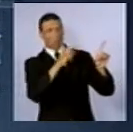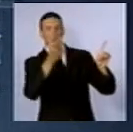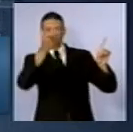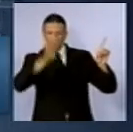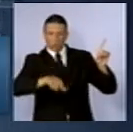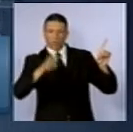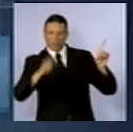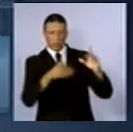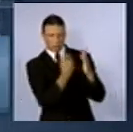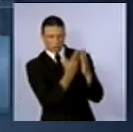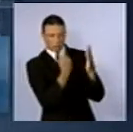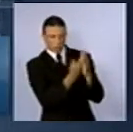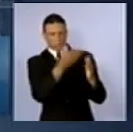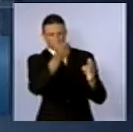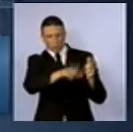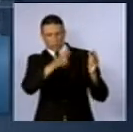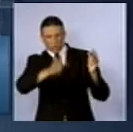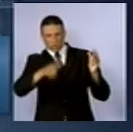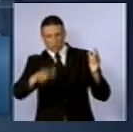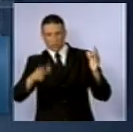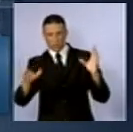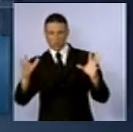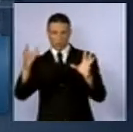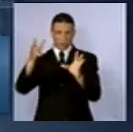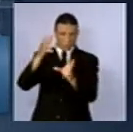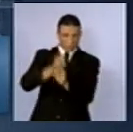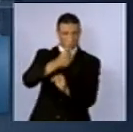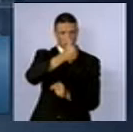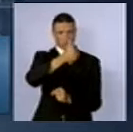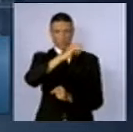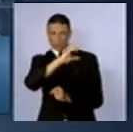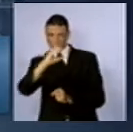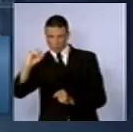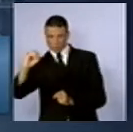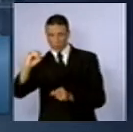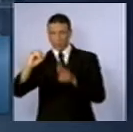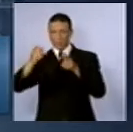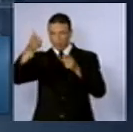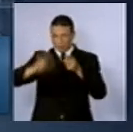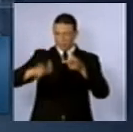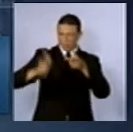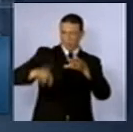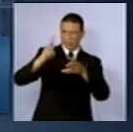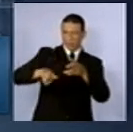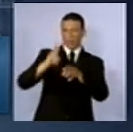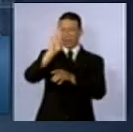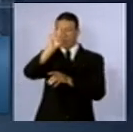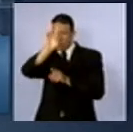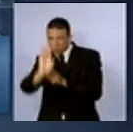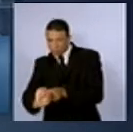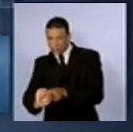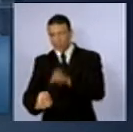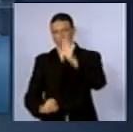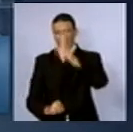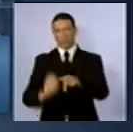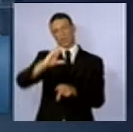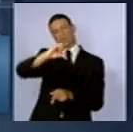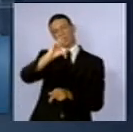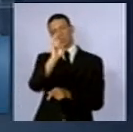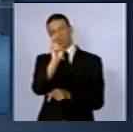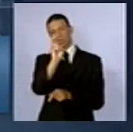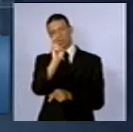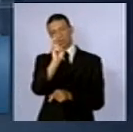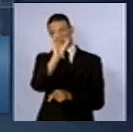repetir esse estudo 100 vezes em 95% das vezes né o resultado do da Razão de